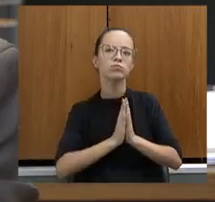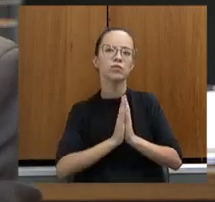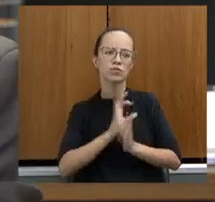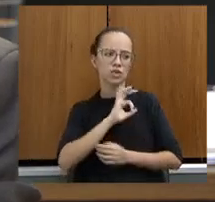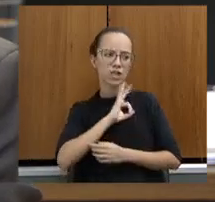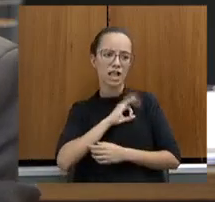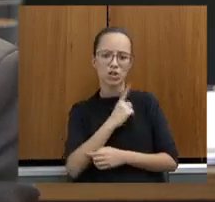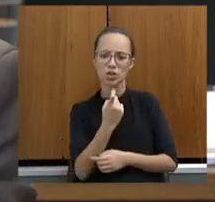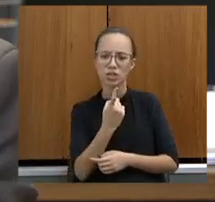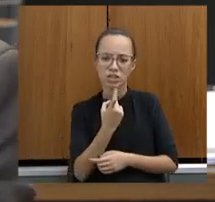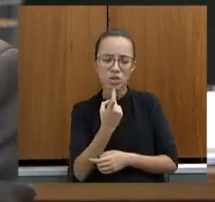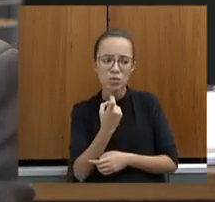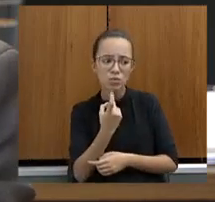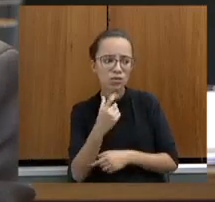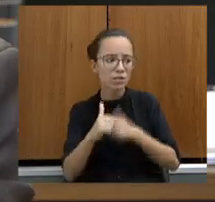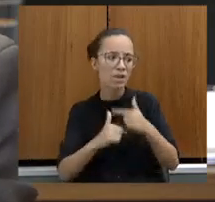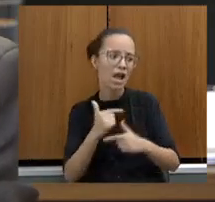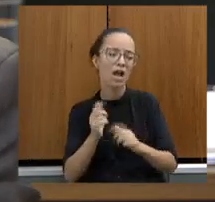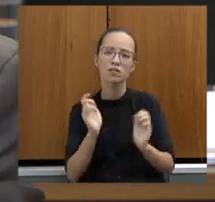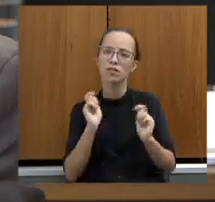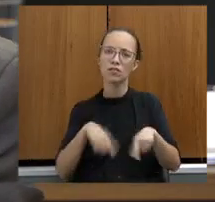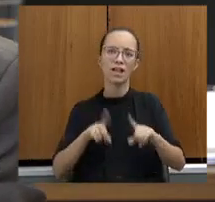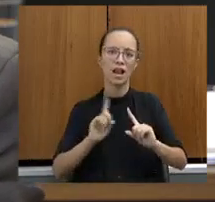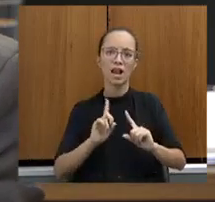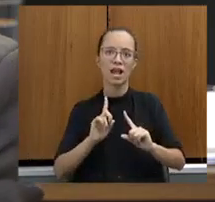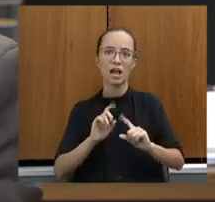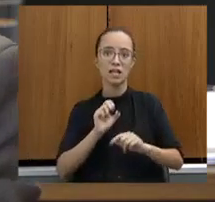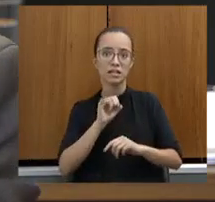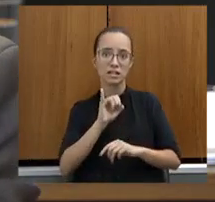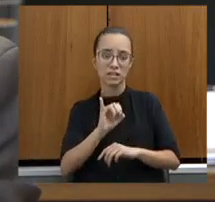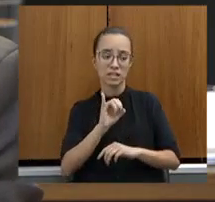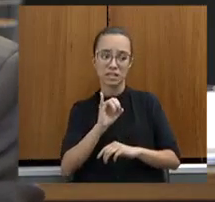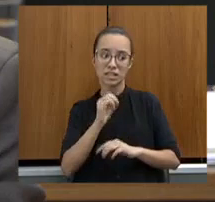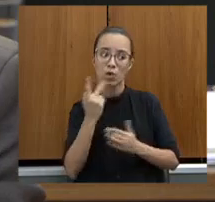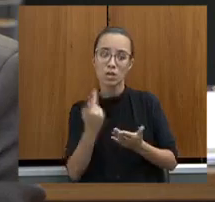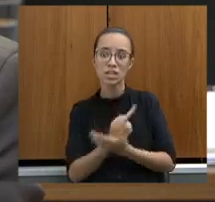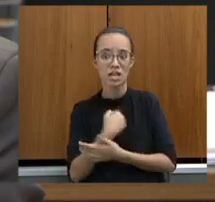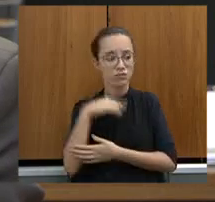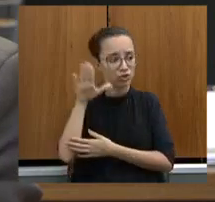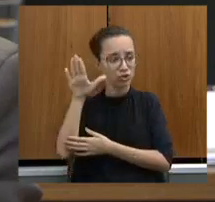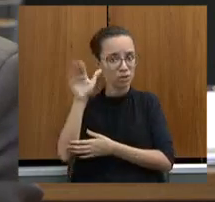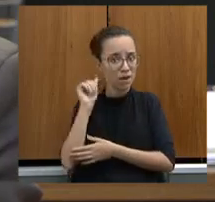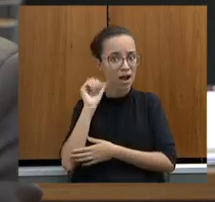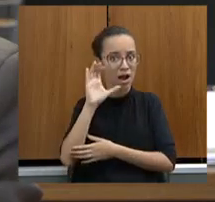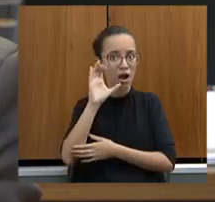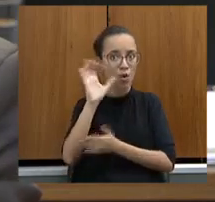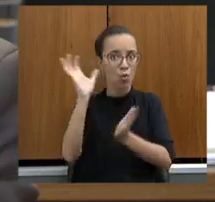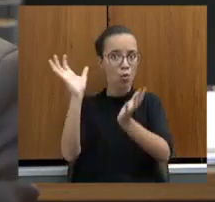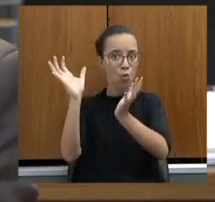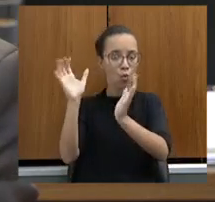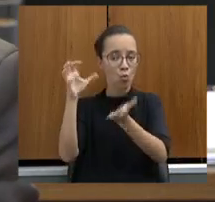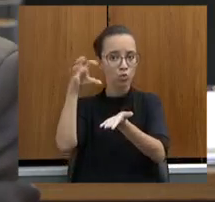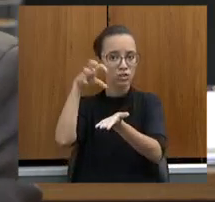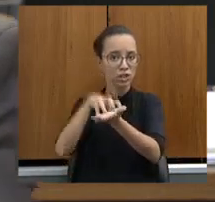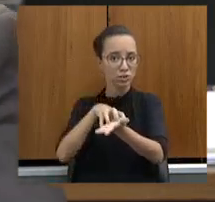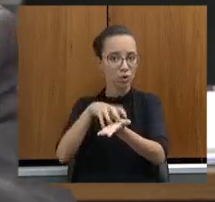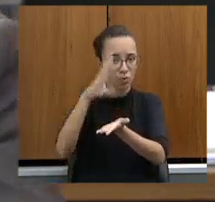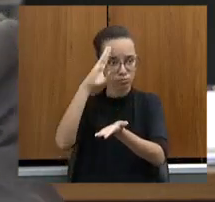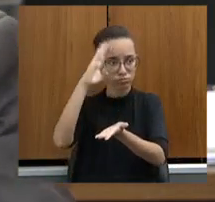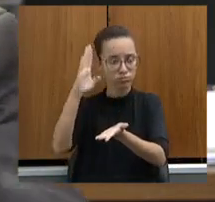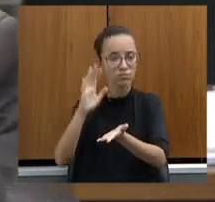sozinho se escalar policial sozinho eu vou convocar o comando aqui porque a polícia militar secretaria